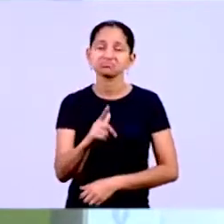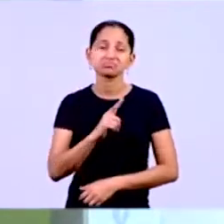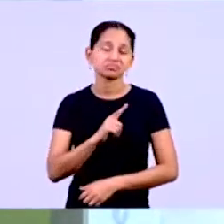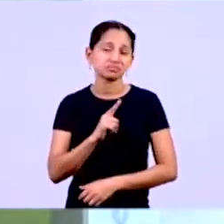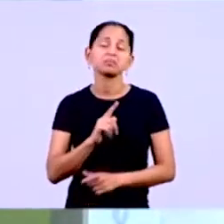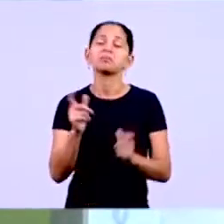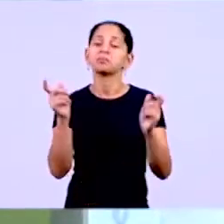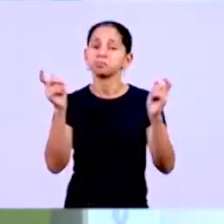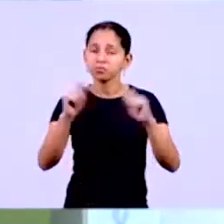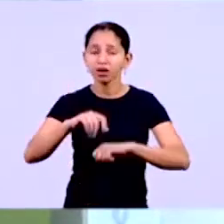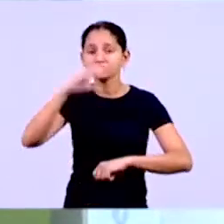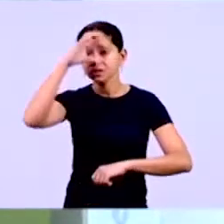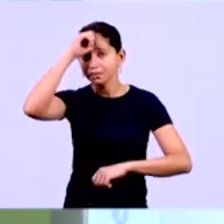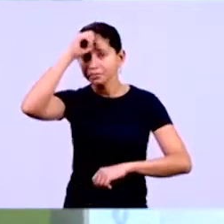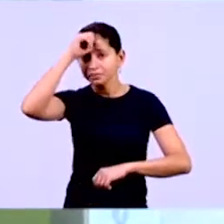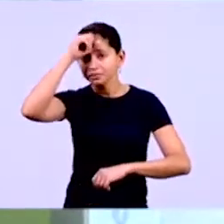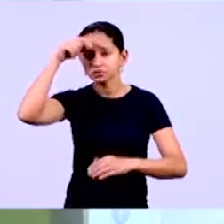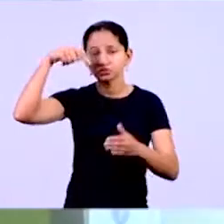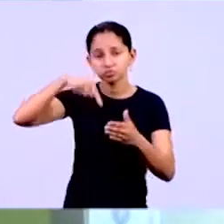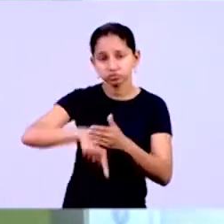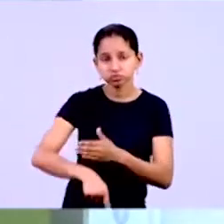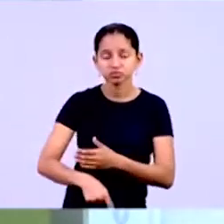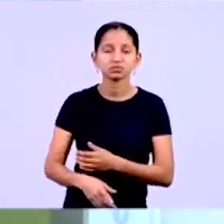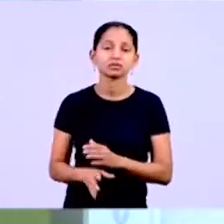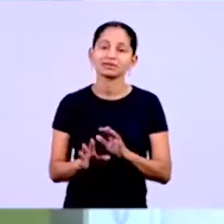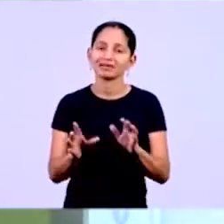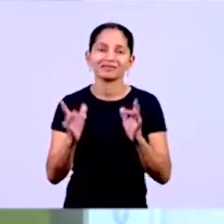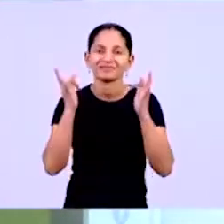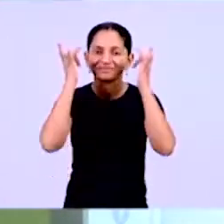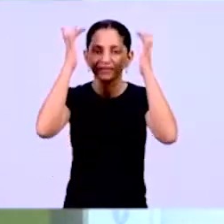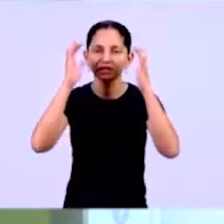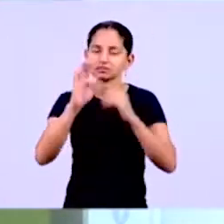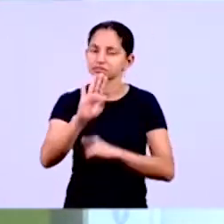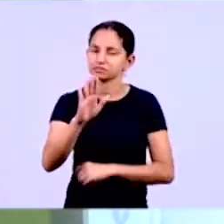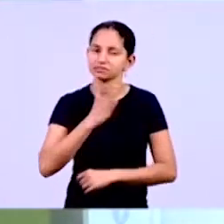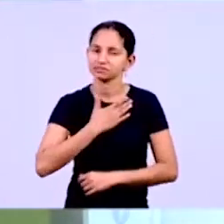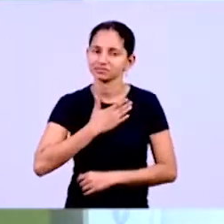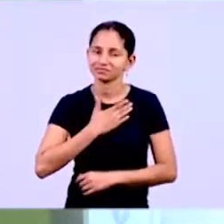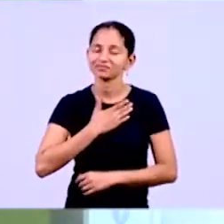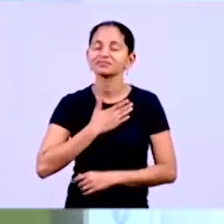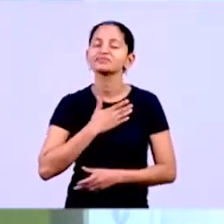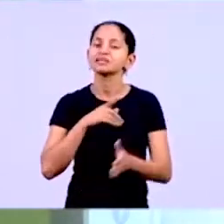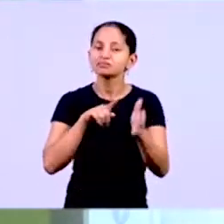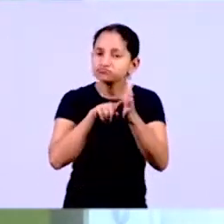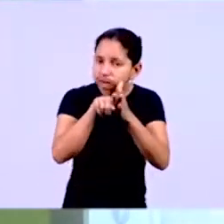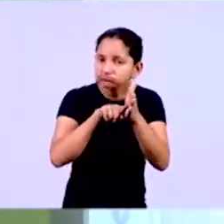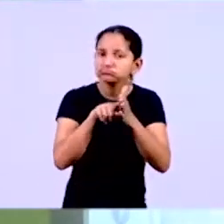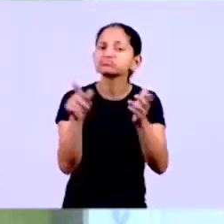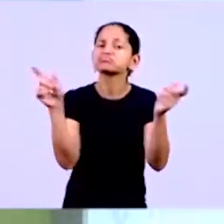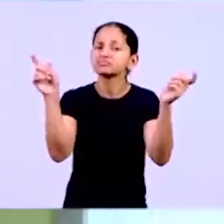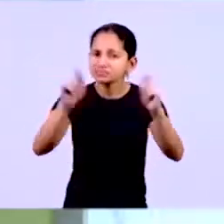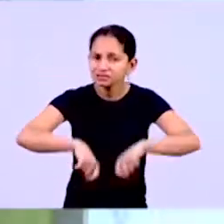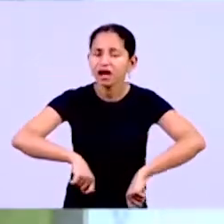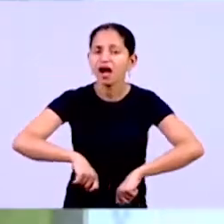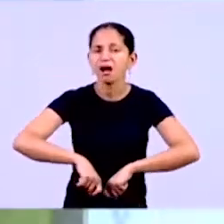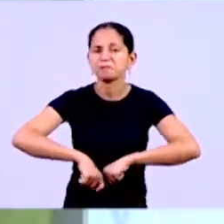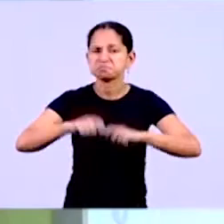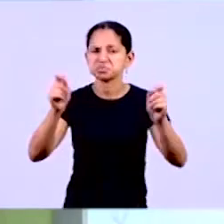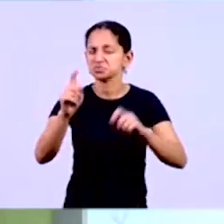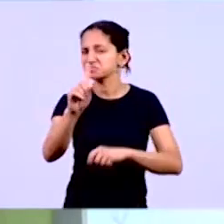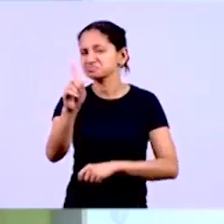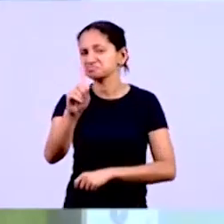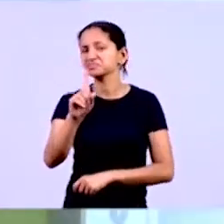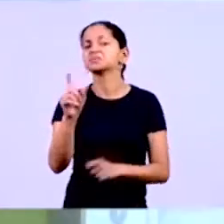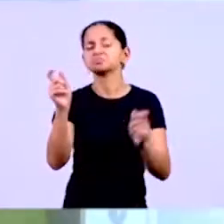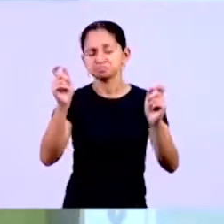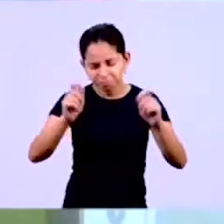só você aprender um pouquinho mais como funciona o Moodle. Não é tão fácil também, né? Tem suas características, mas não é tão difícil como era há 20 anos